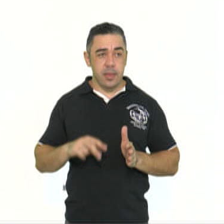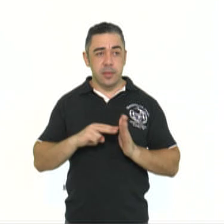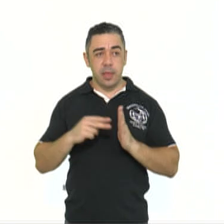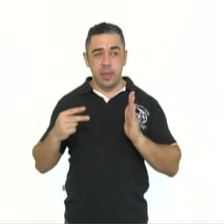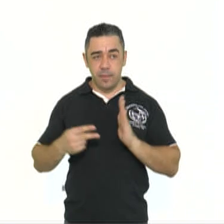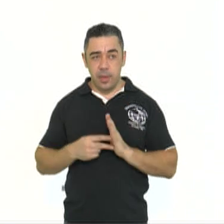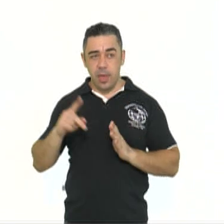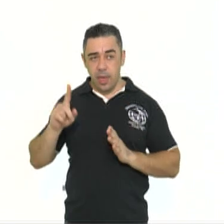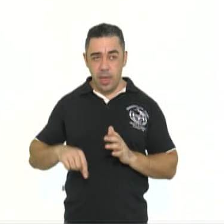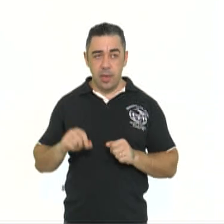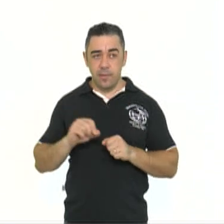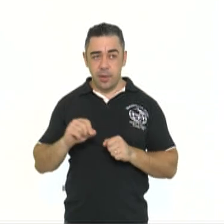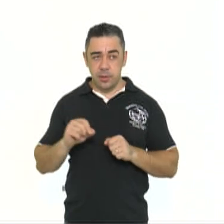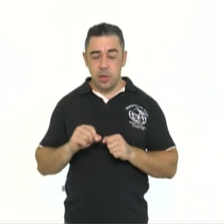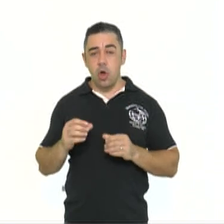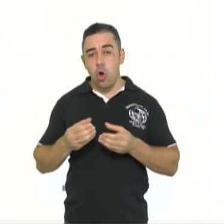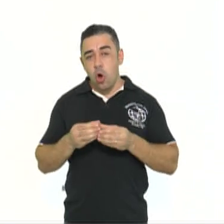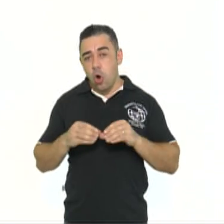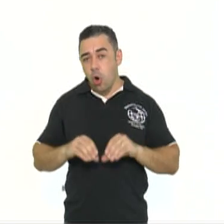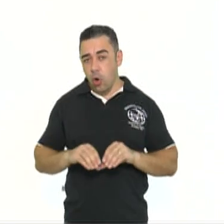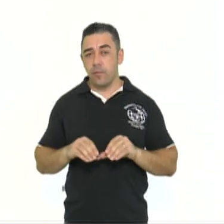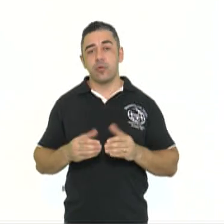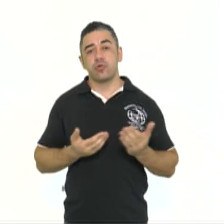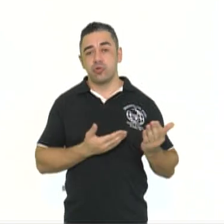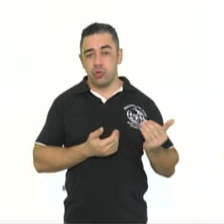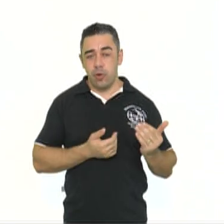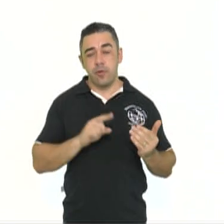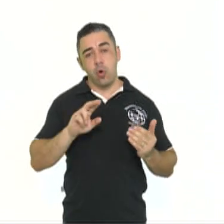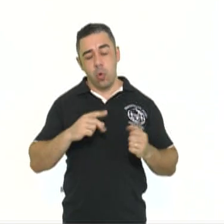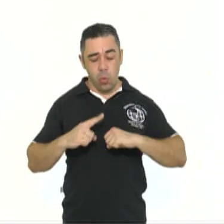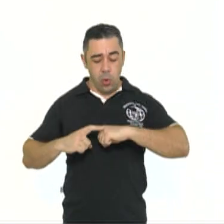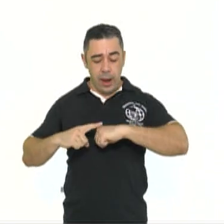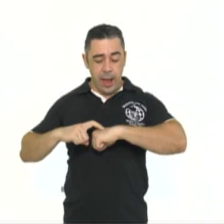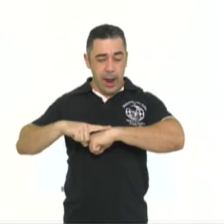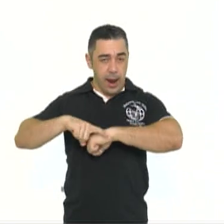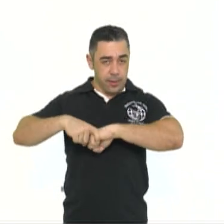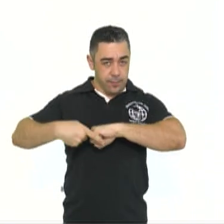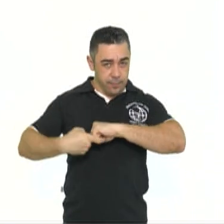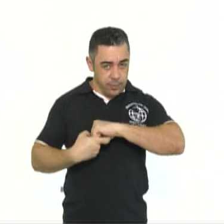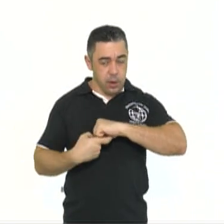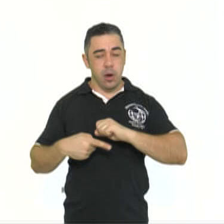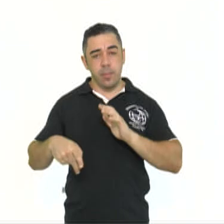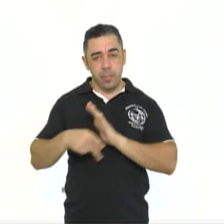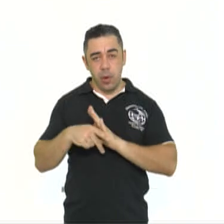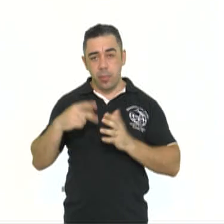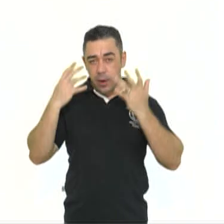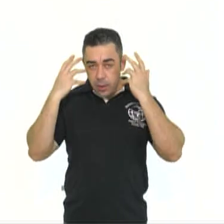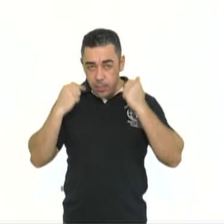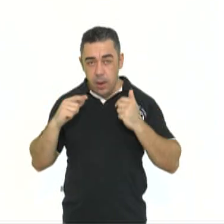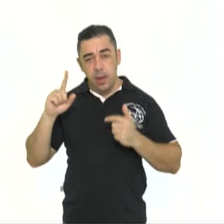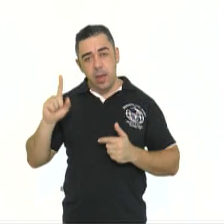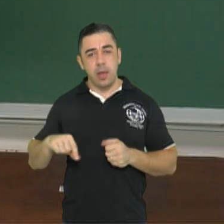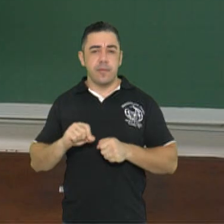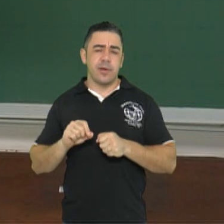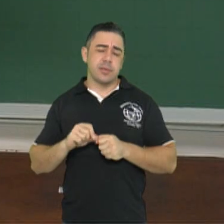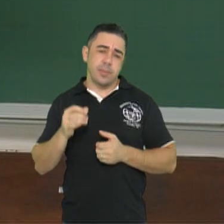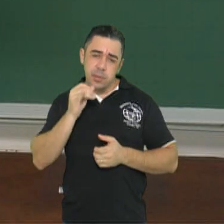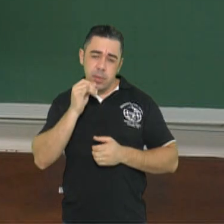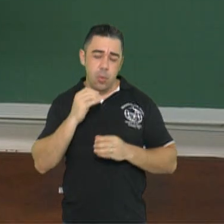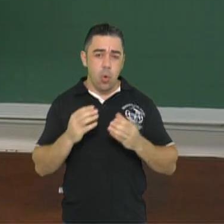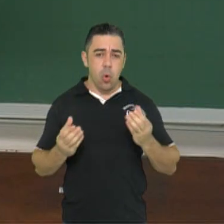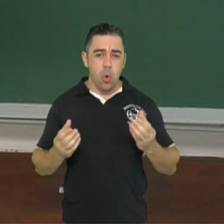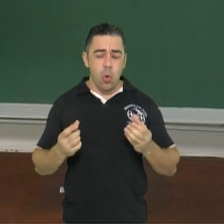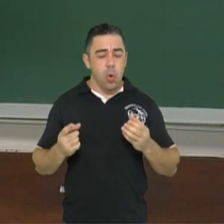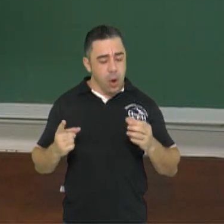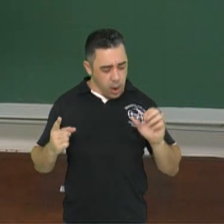significa produção de ovos ou de jovens em fase larvar ou imatura de um animal. Então, reprodução do animal enquanto ele não chega na